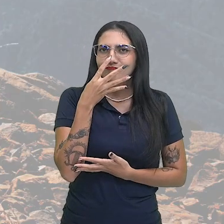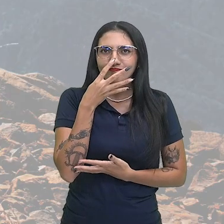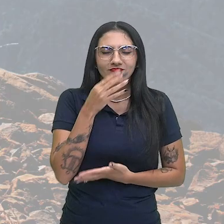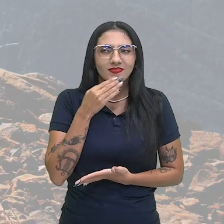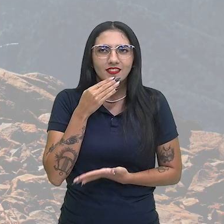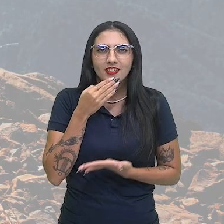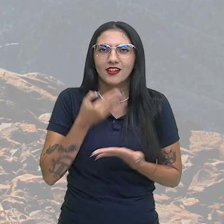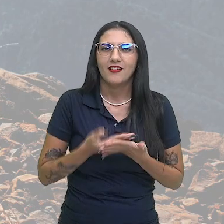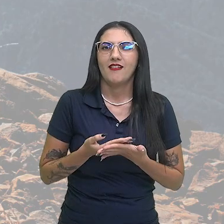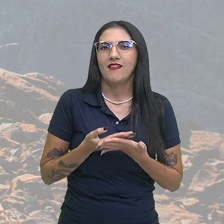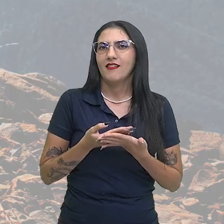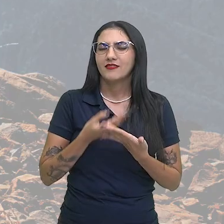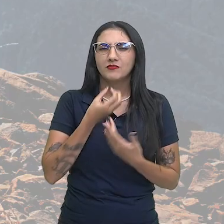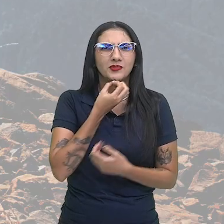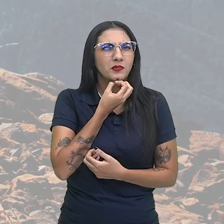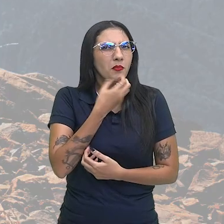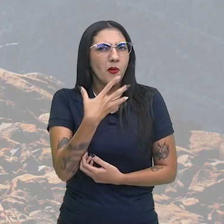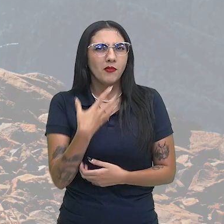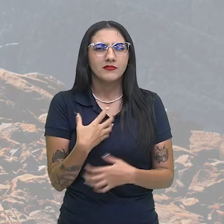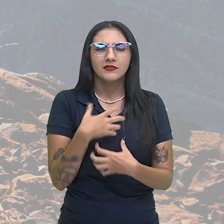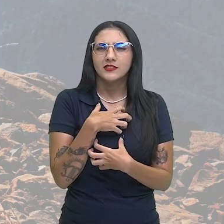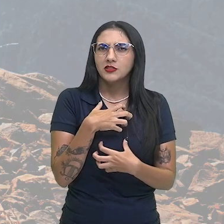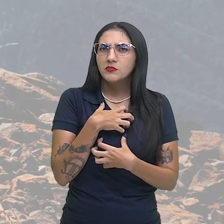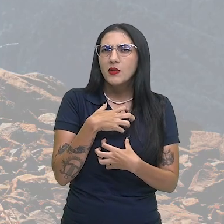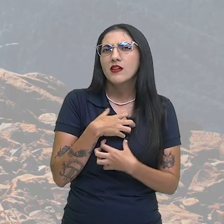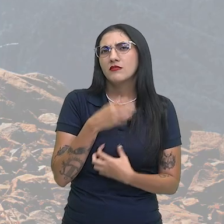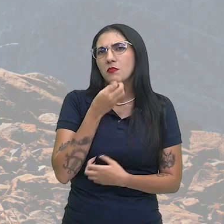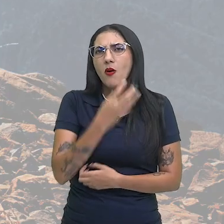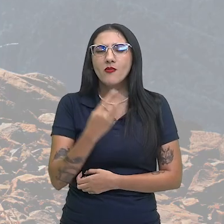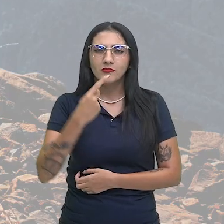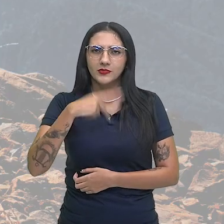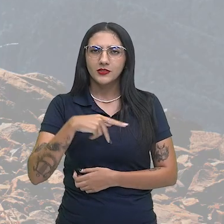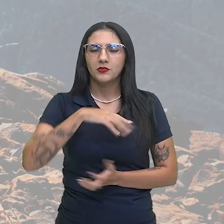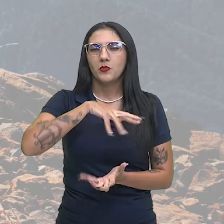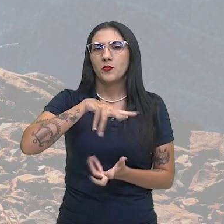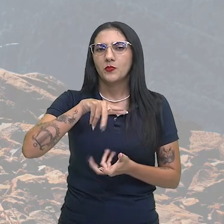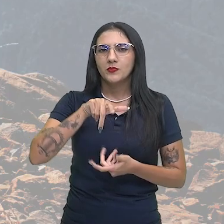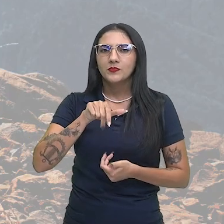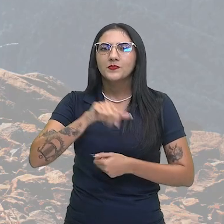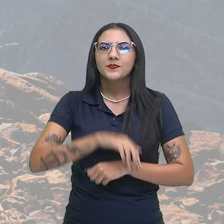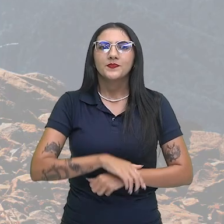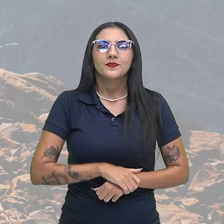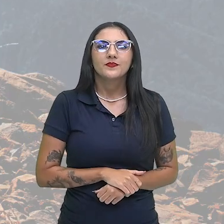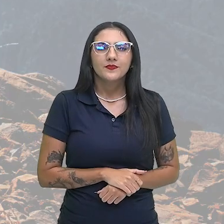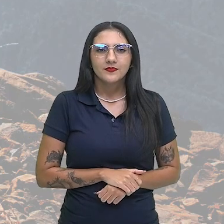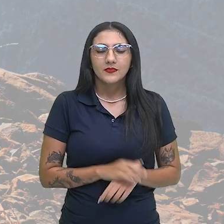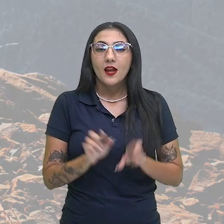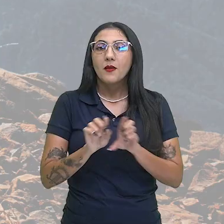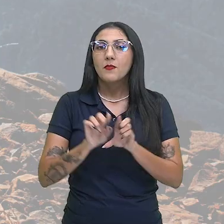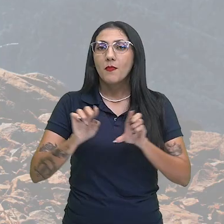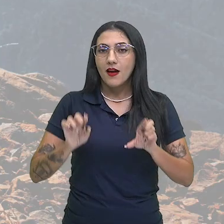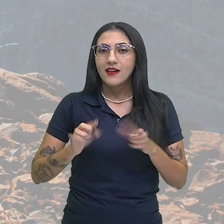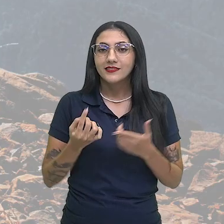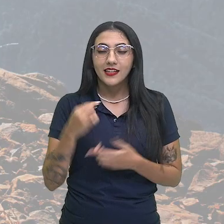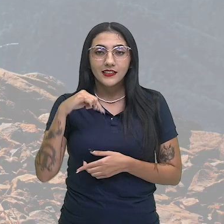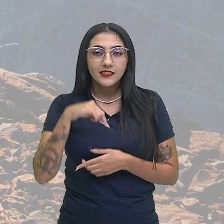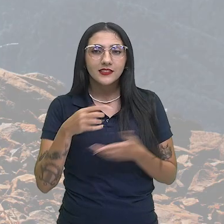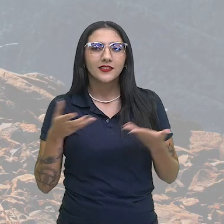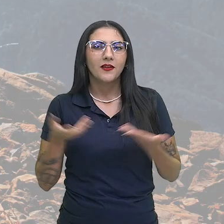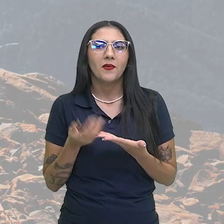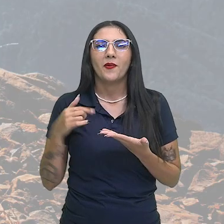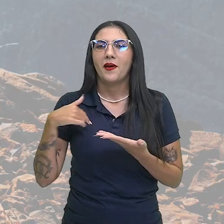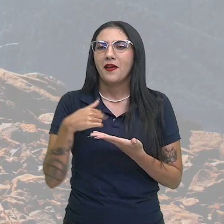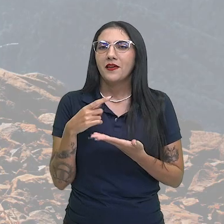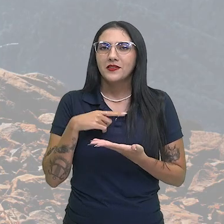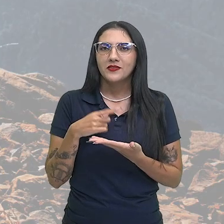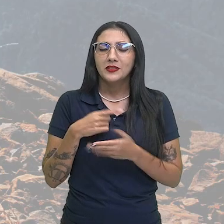tão bom assim com relação ao nosso planeta, né? Mas é daqui que nós vamos transmitir essa aula,